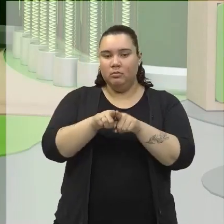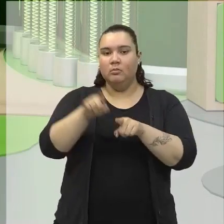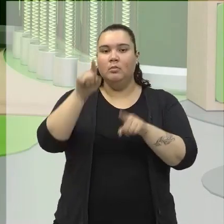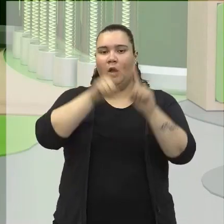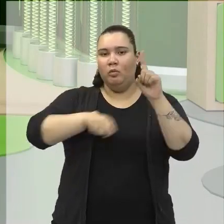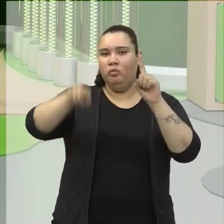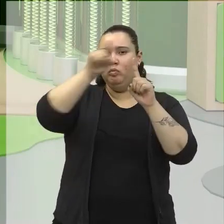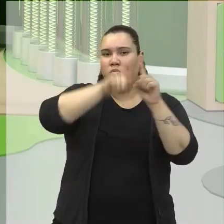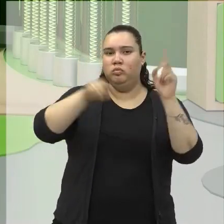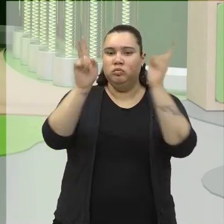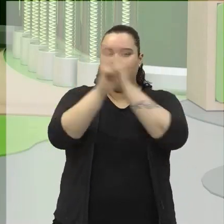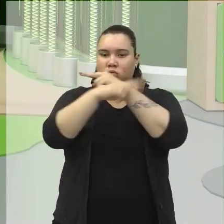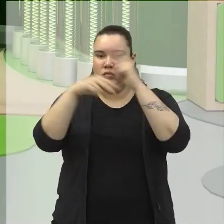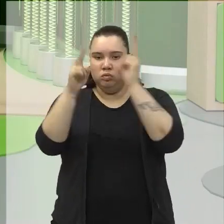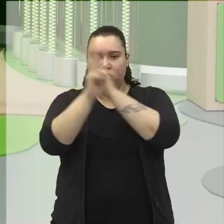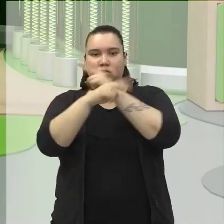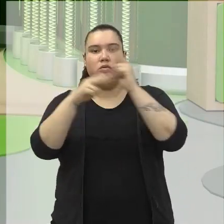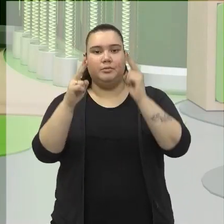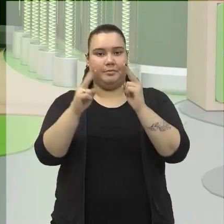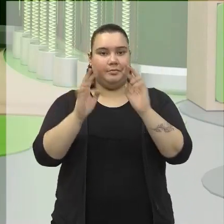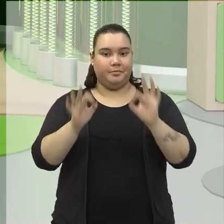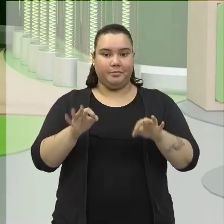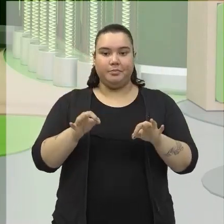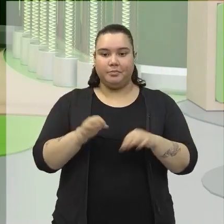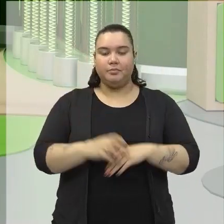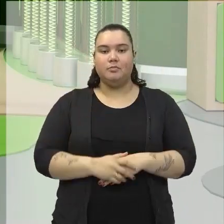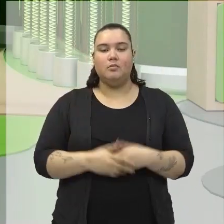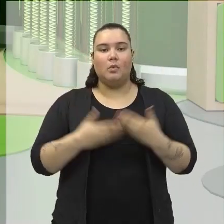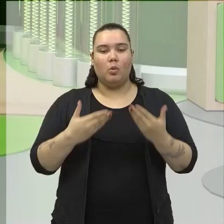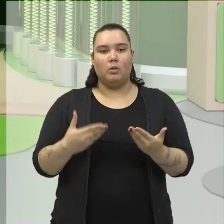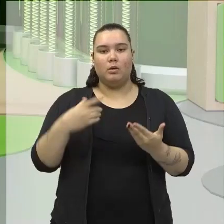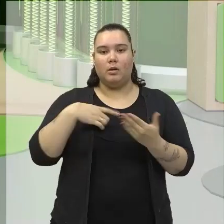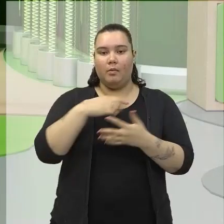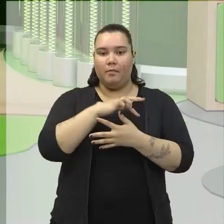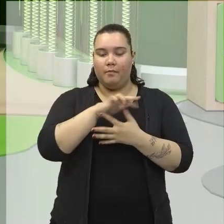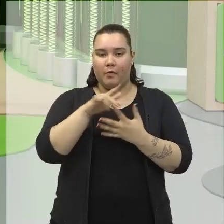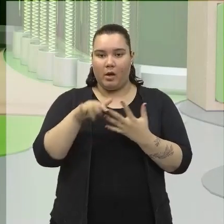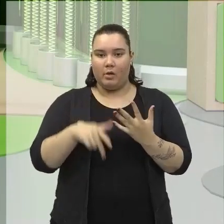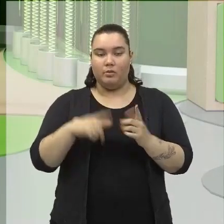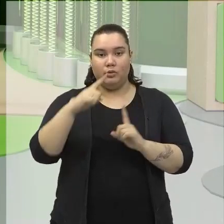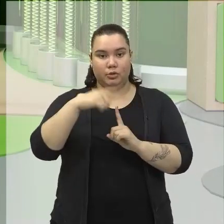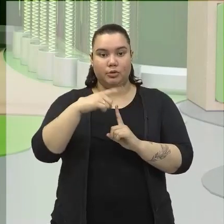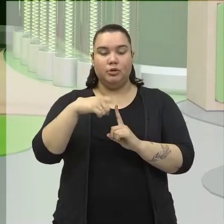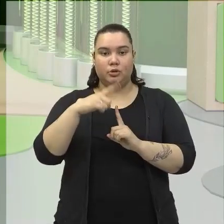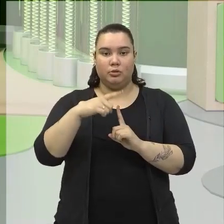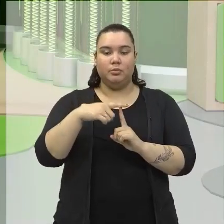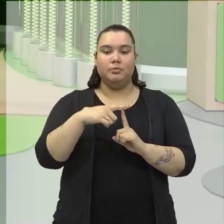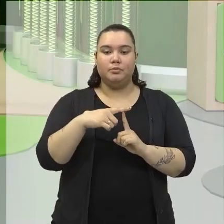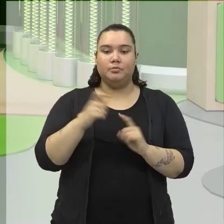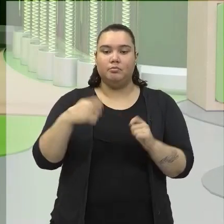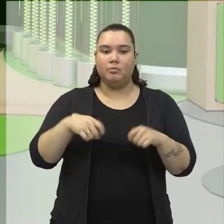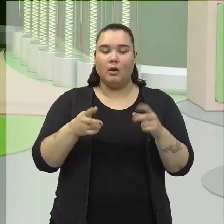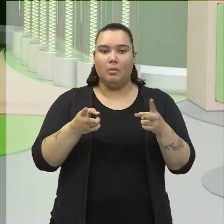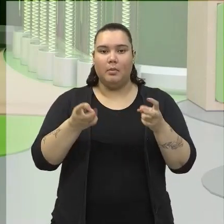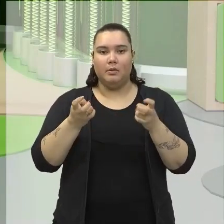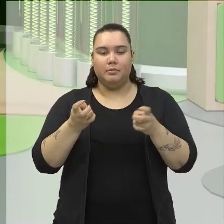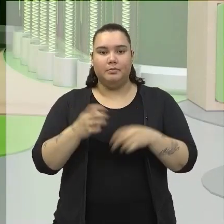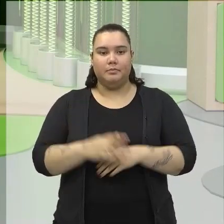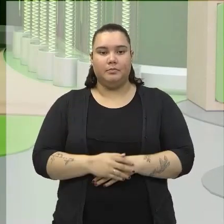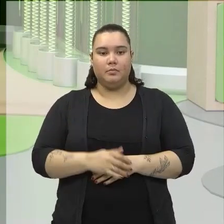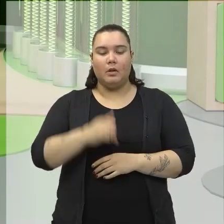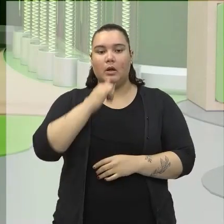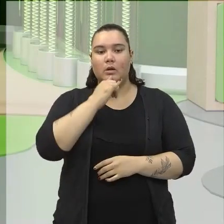gerar energia elétrica, certo? Então a gente tem aí uma transformação de energia, a gente pode observar, nesse caso aqui, a